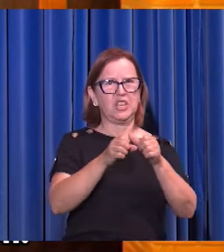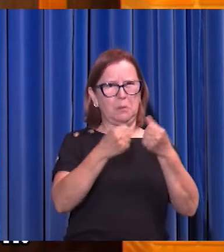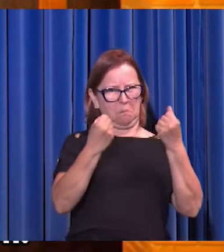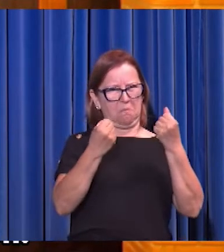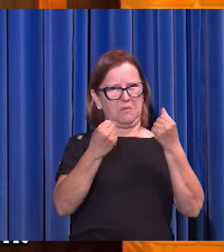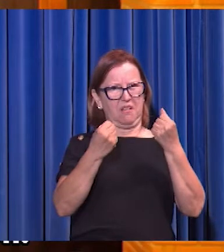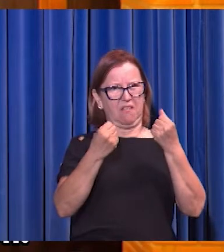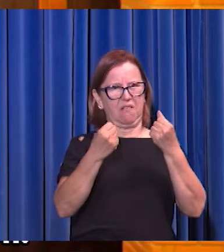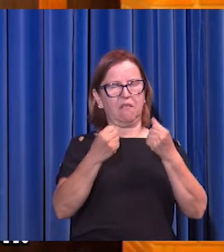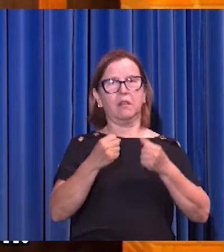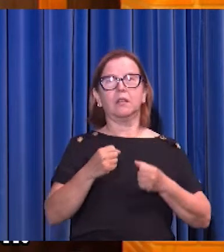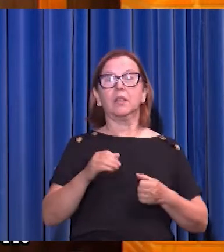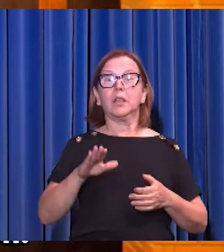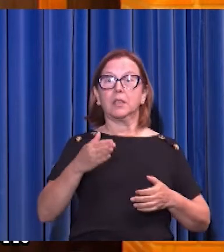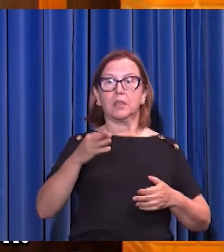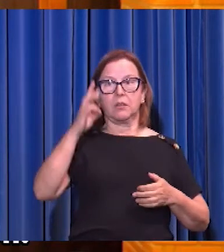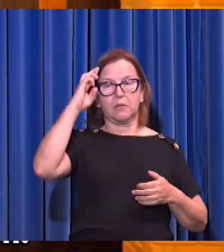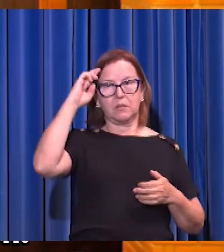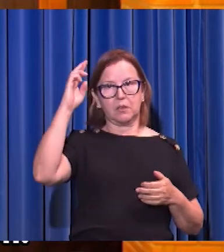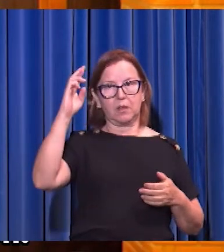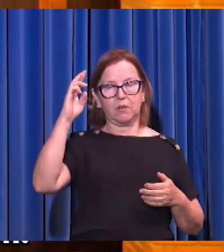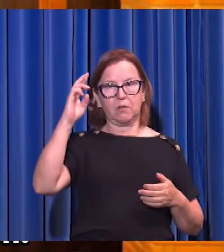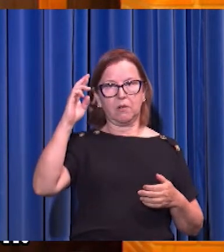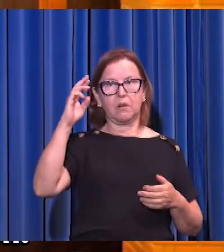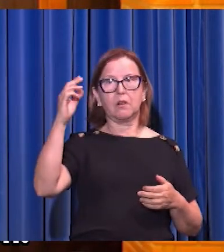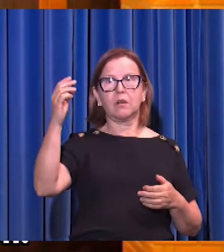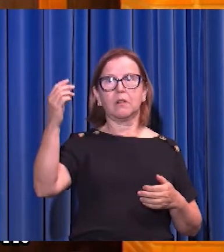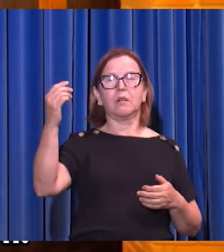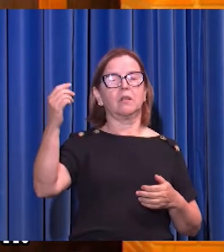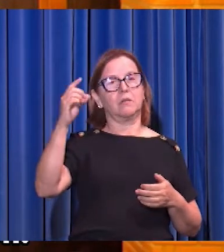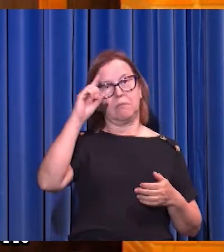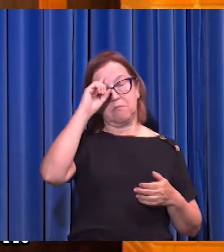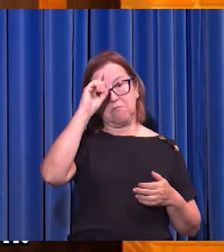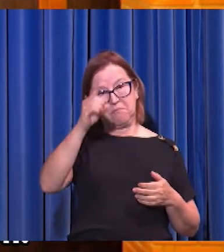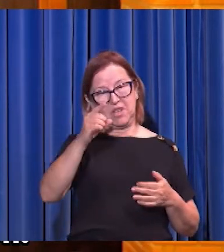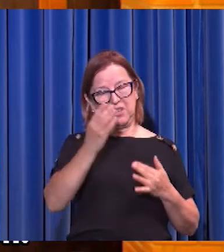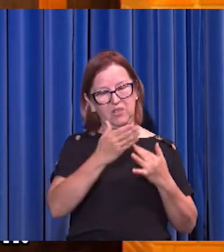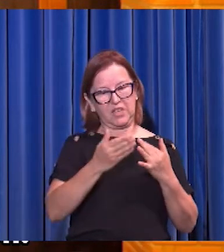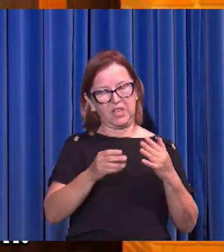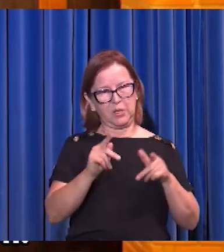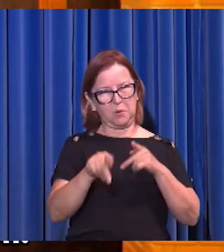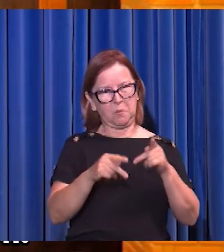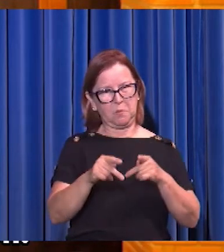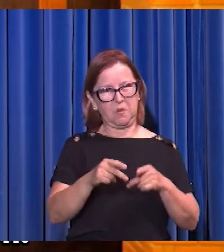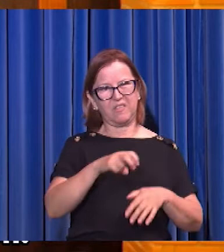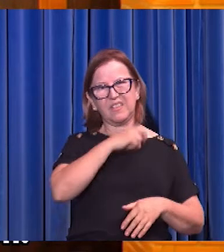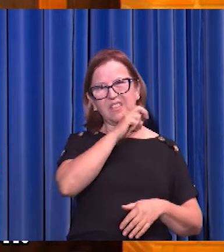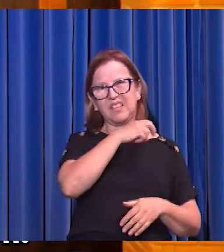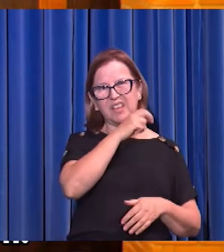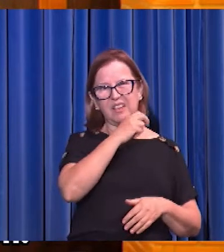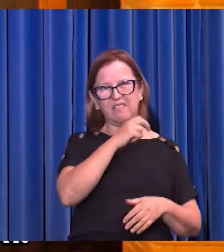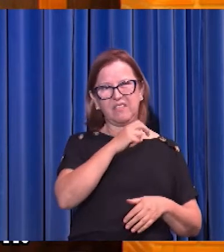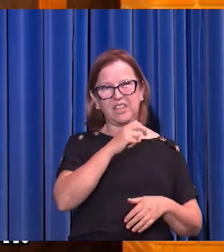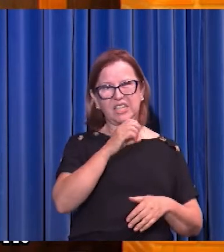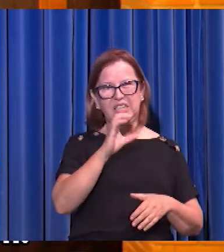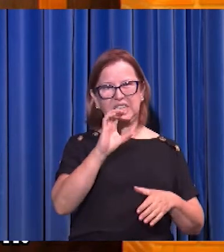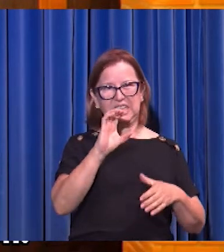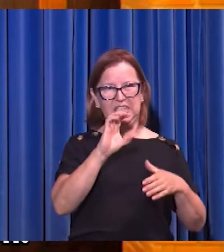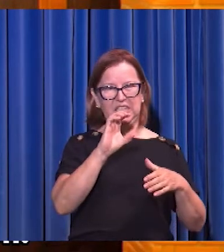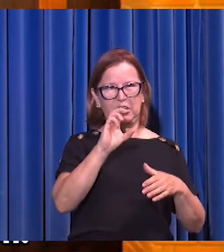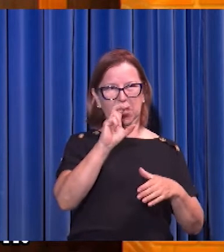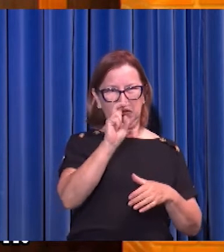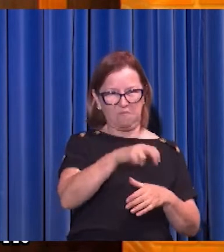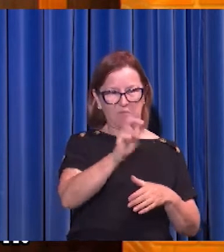o povo serpentes abrasadoras, que mordiam o povo, e morreram muitos do povo de Israel.